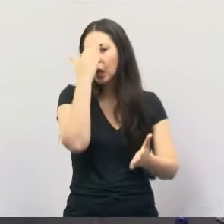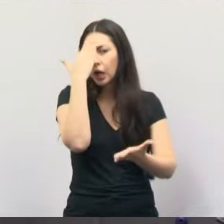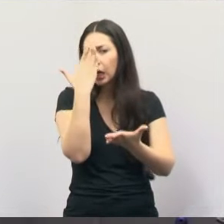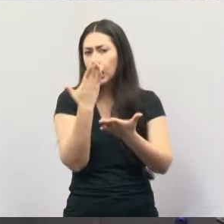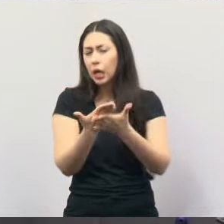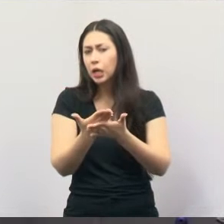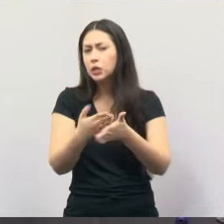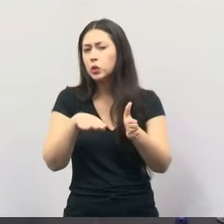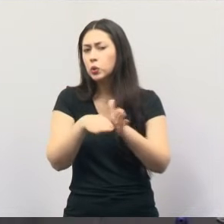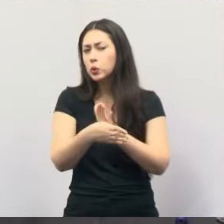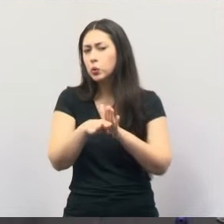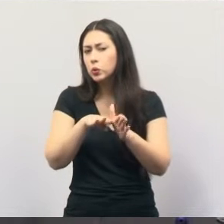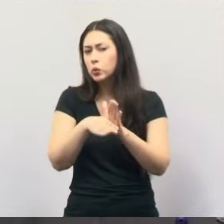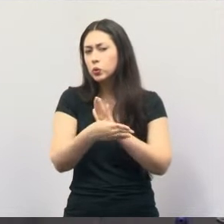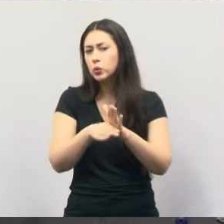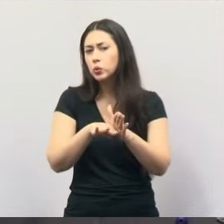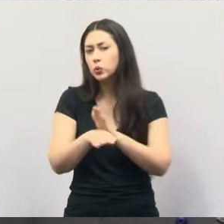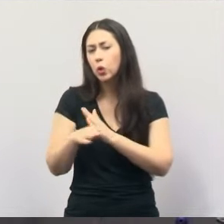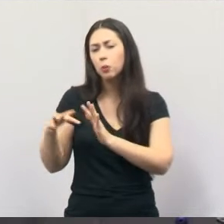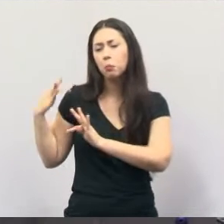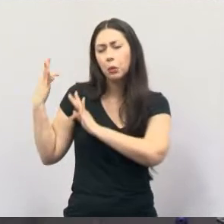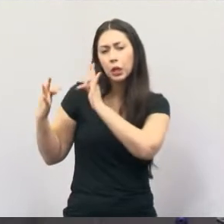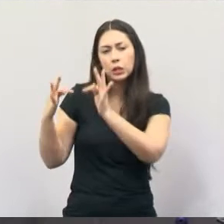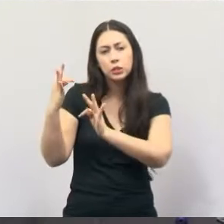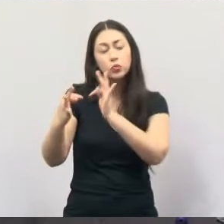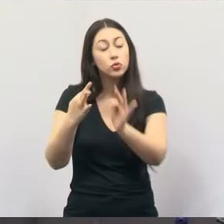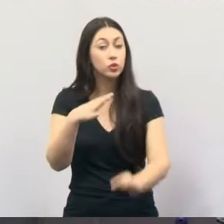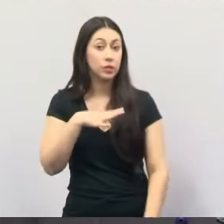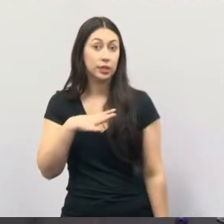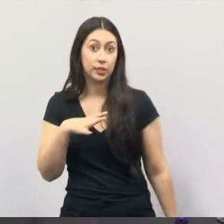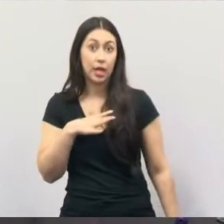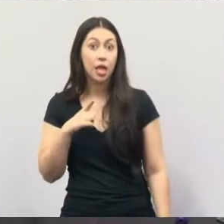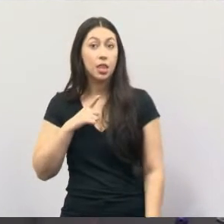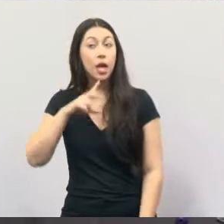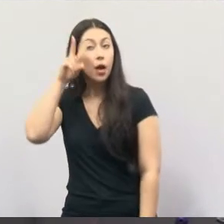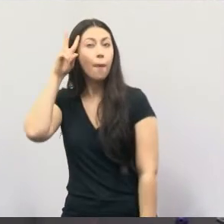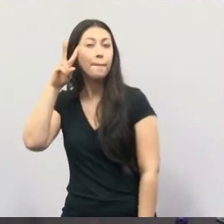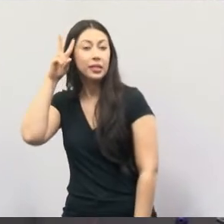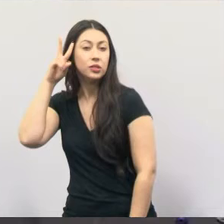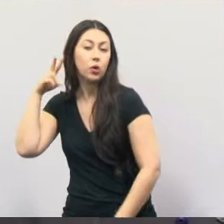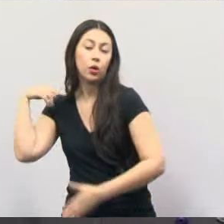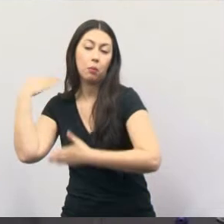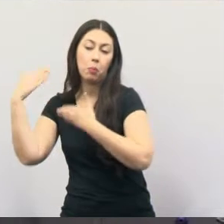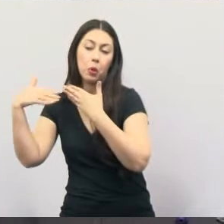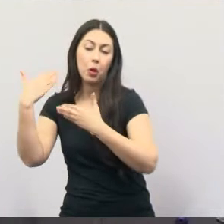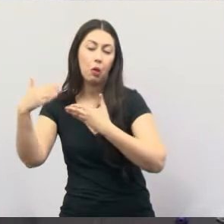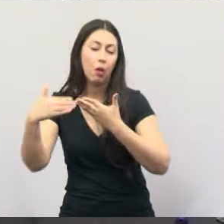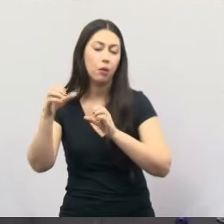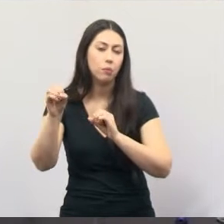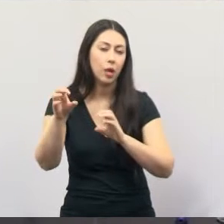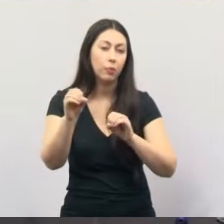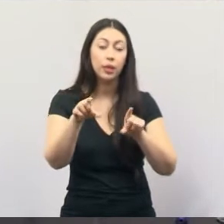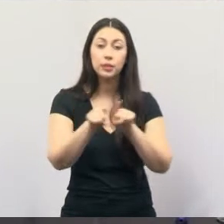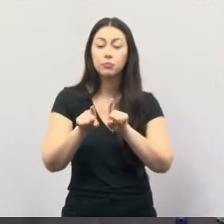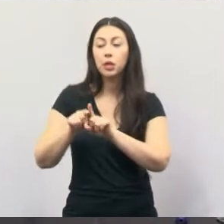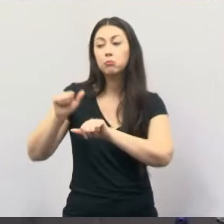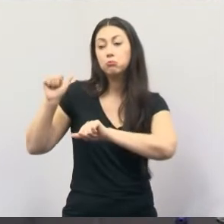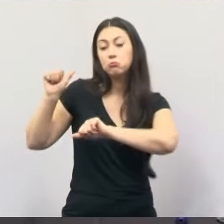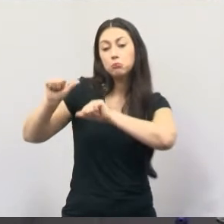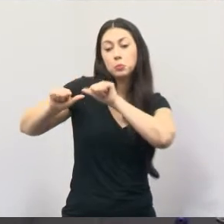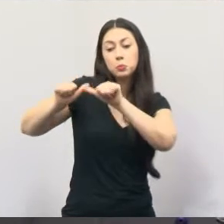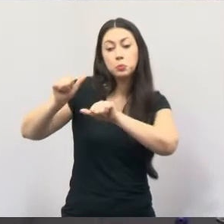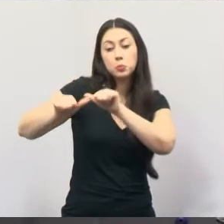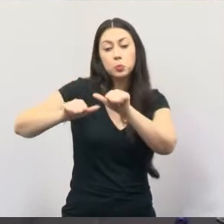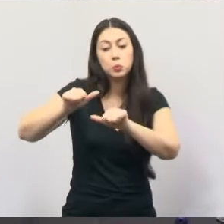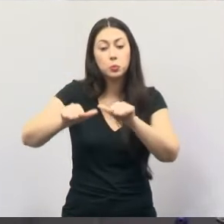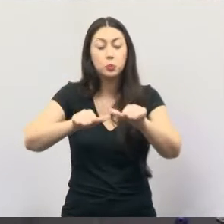uma sociedade. É formada pela história do povo, passada de geração em geração e modificada de acordo com